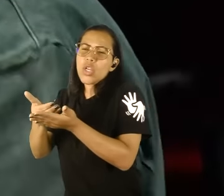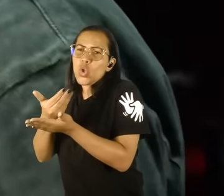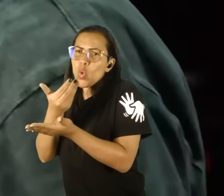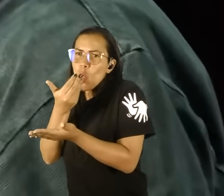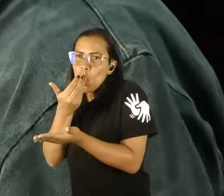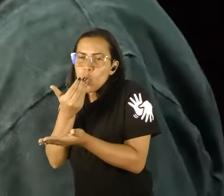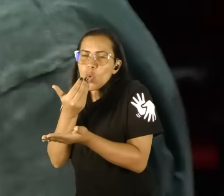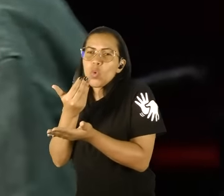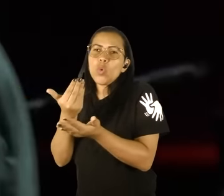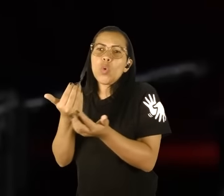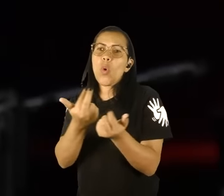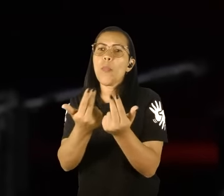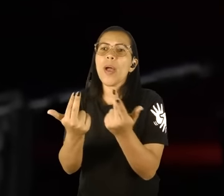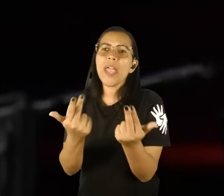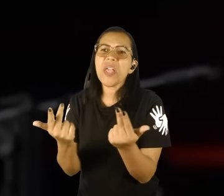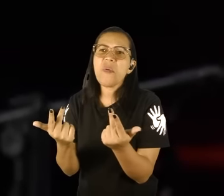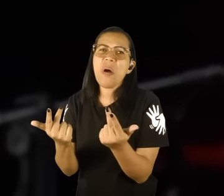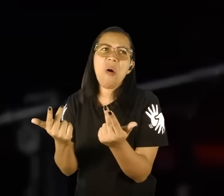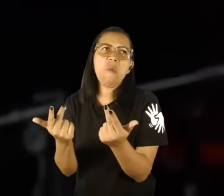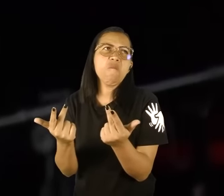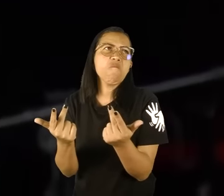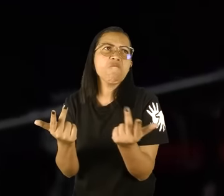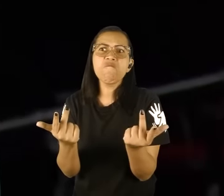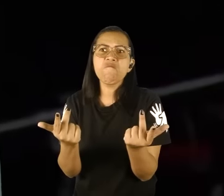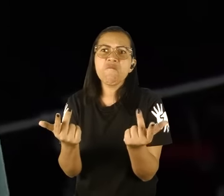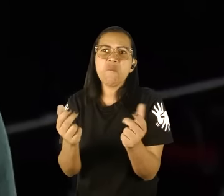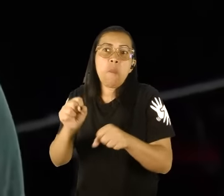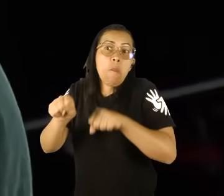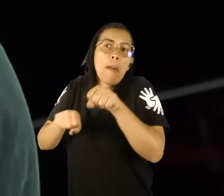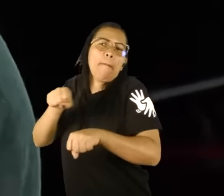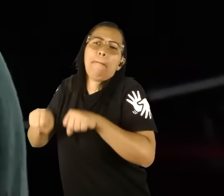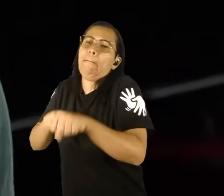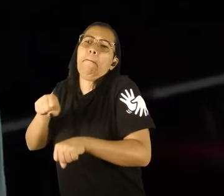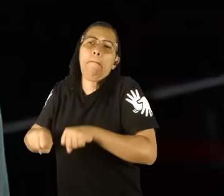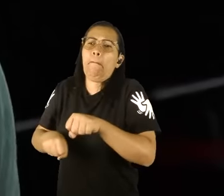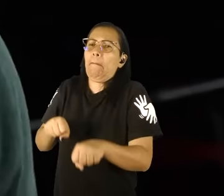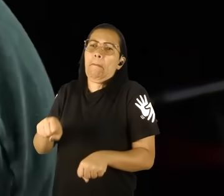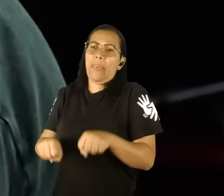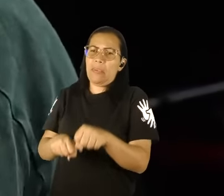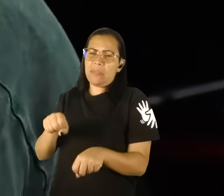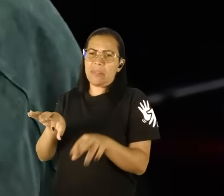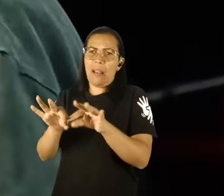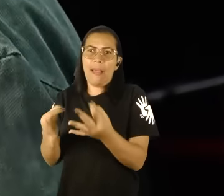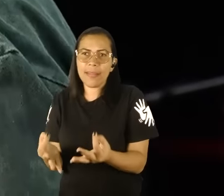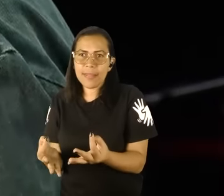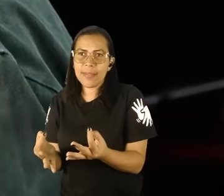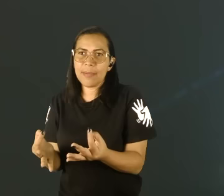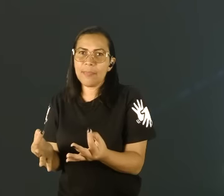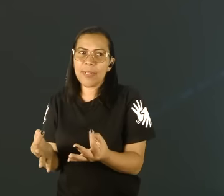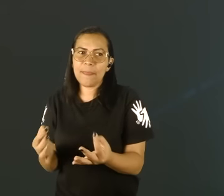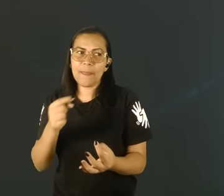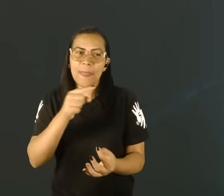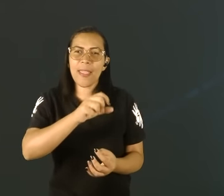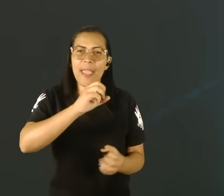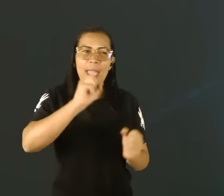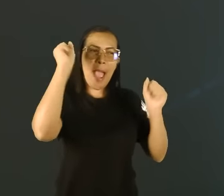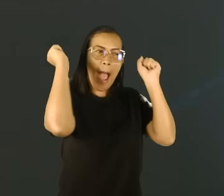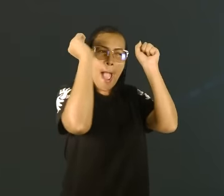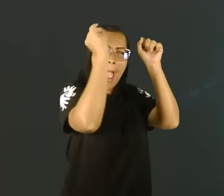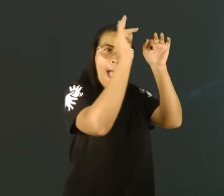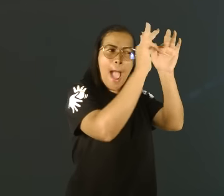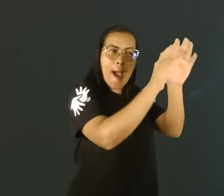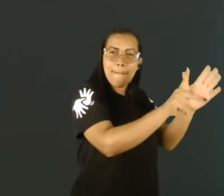patriarca de uma família por um prato de sopa. No mínimo, Esaú não tem responsabilidade com o que carrega. Então eu não vou ficar